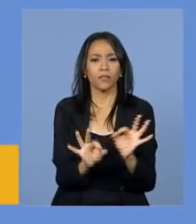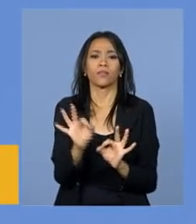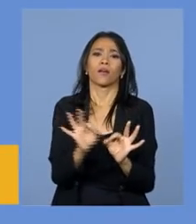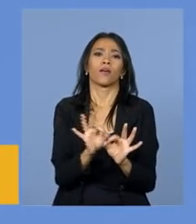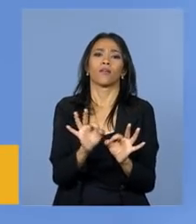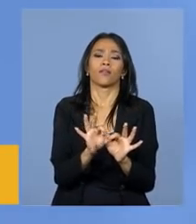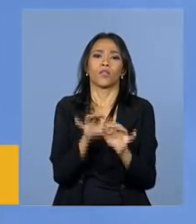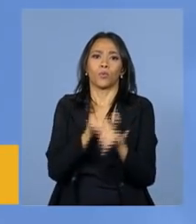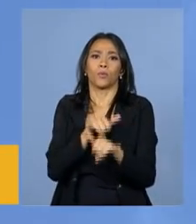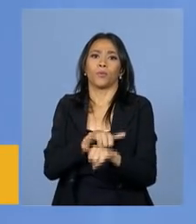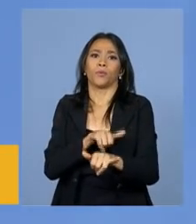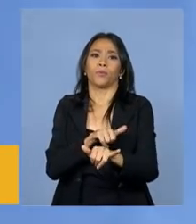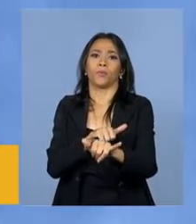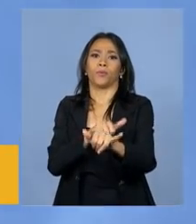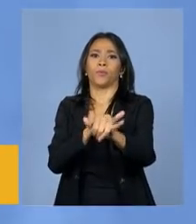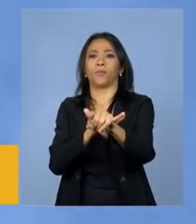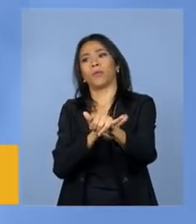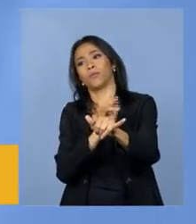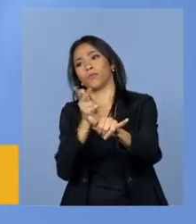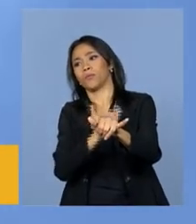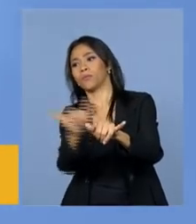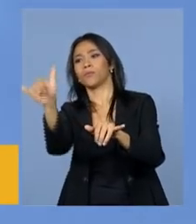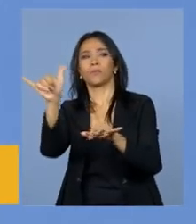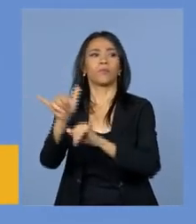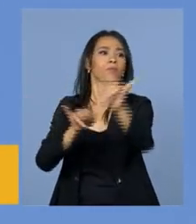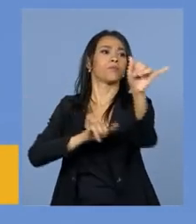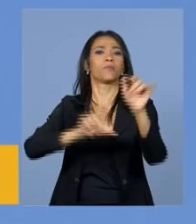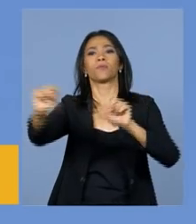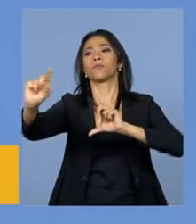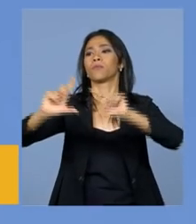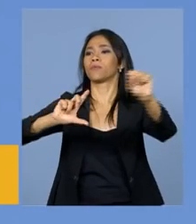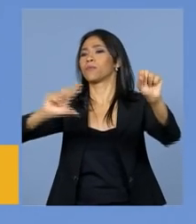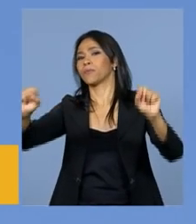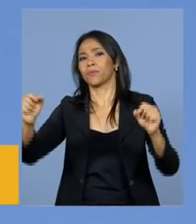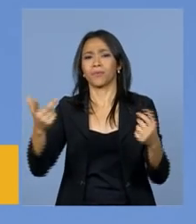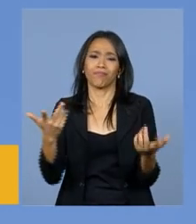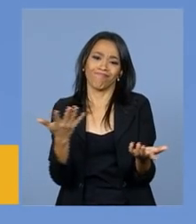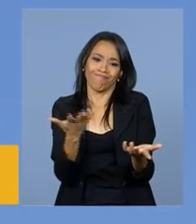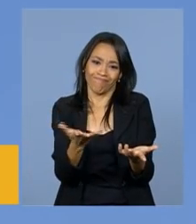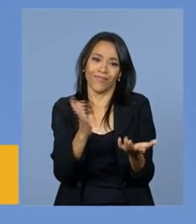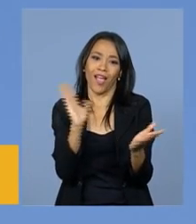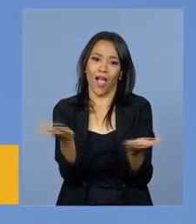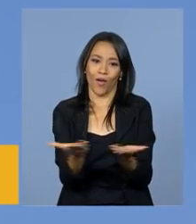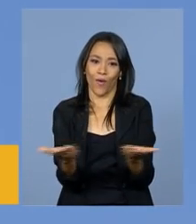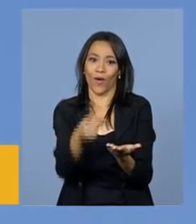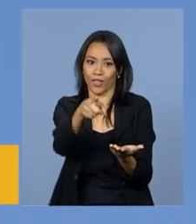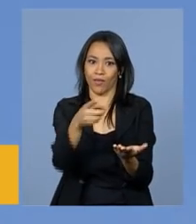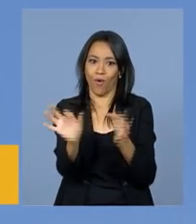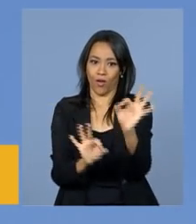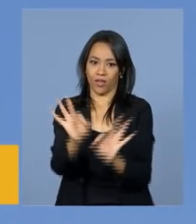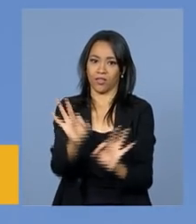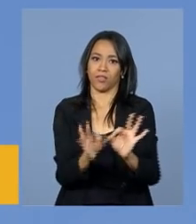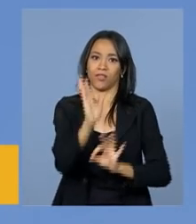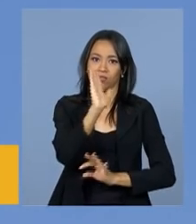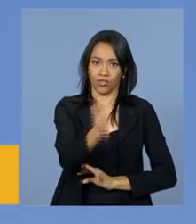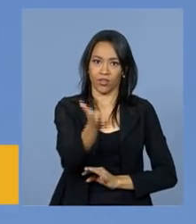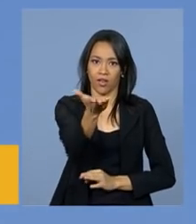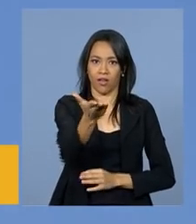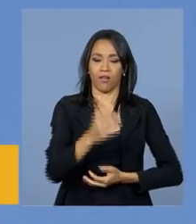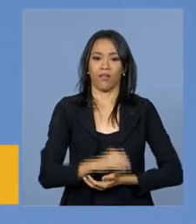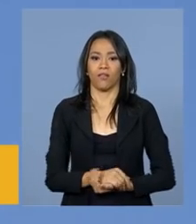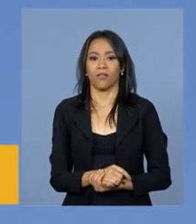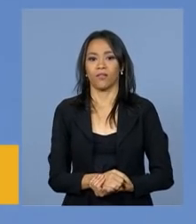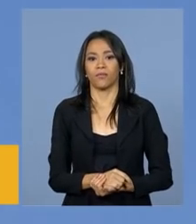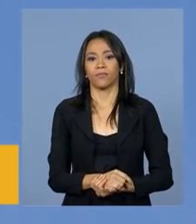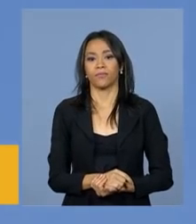outro, para dispersar um por um e ir embora. É uma pena, olha lá, agora estão indo para a cobrinha show, um atrás do outro